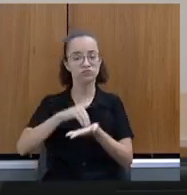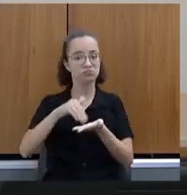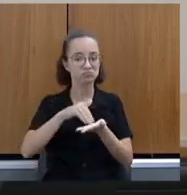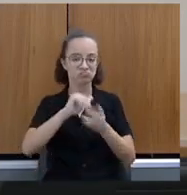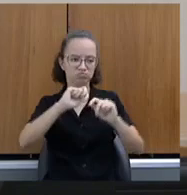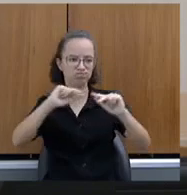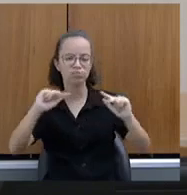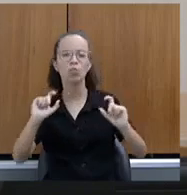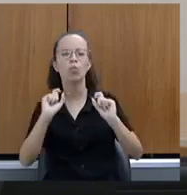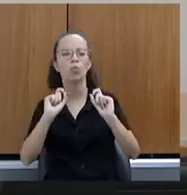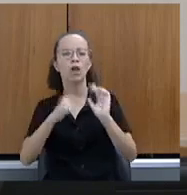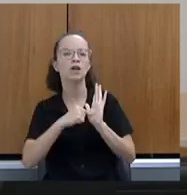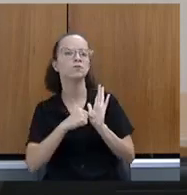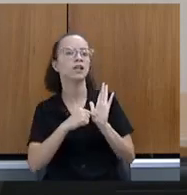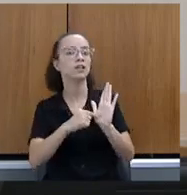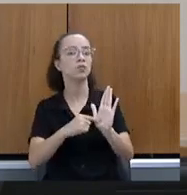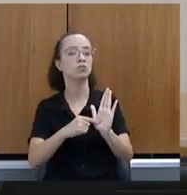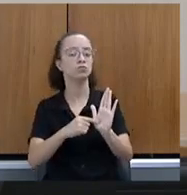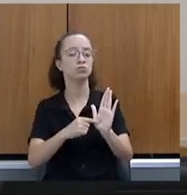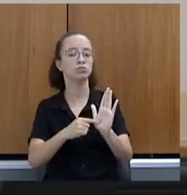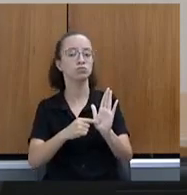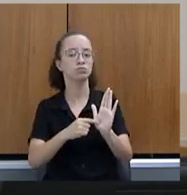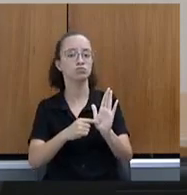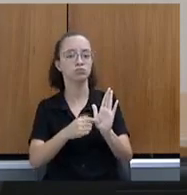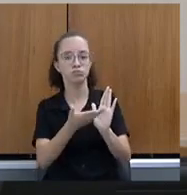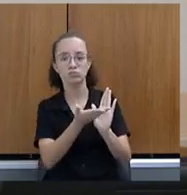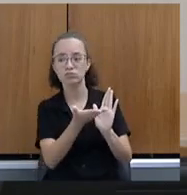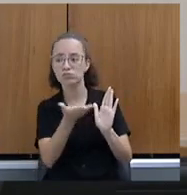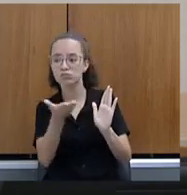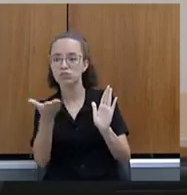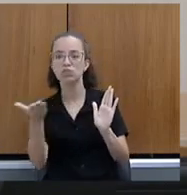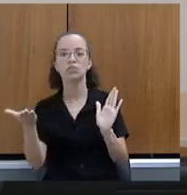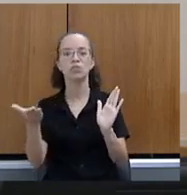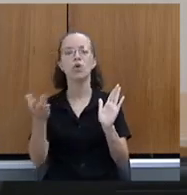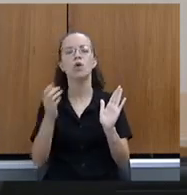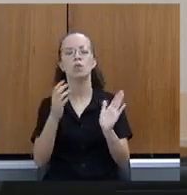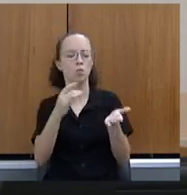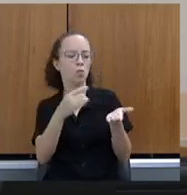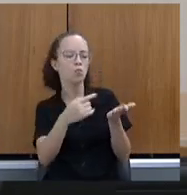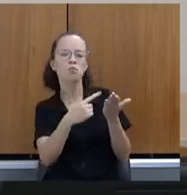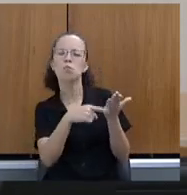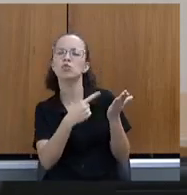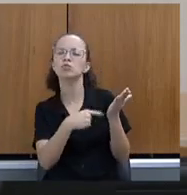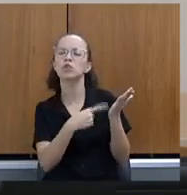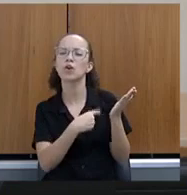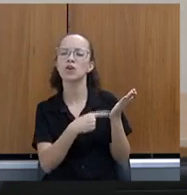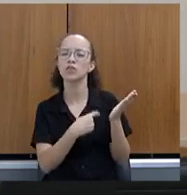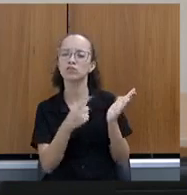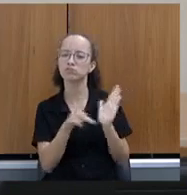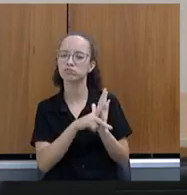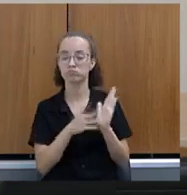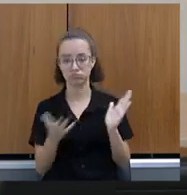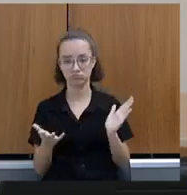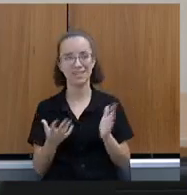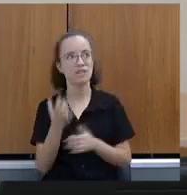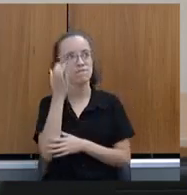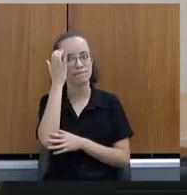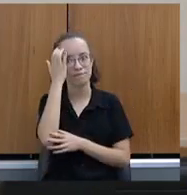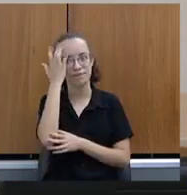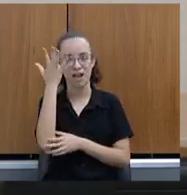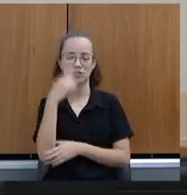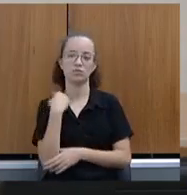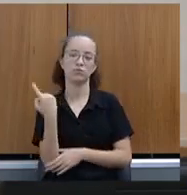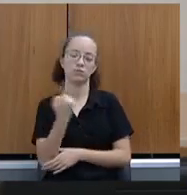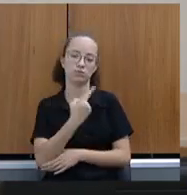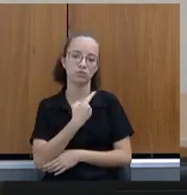uma apresentação sempre aos deputados aos parlamentares de um portfólio o que facilitam muito para